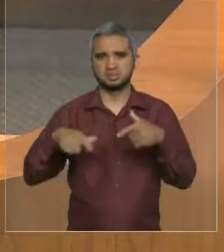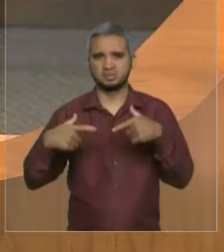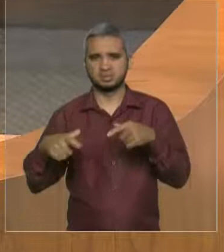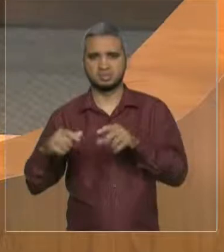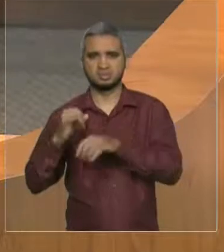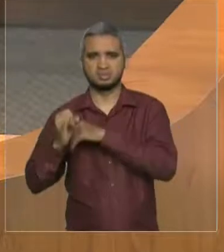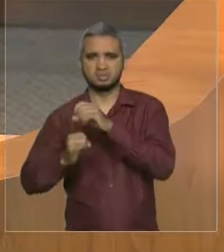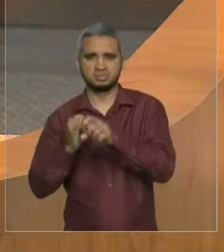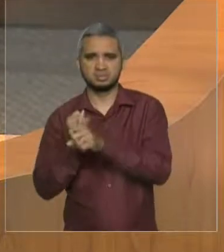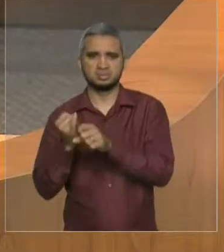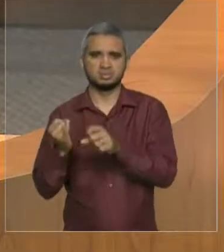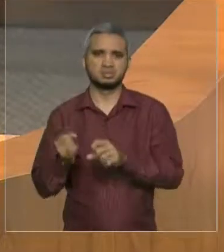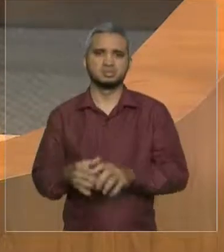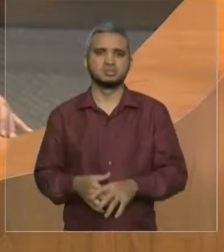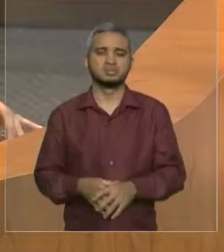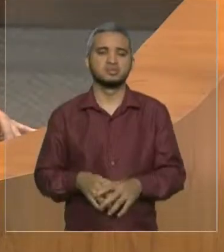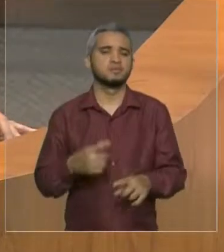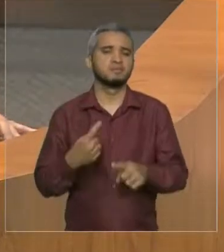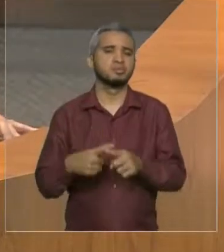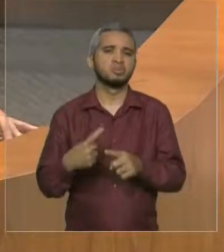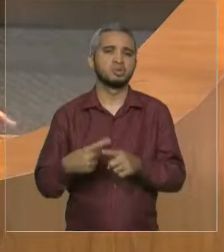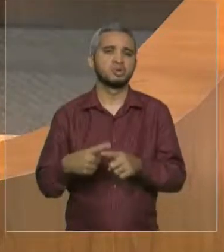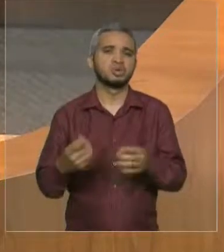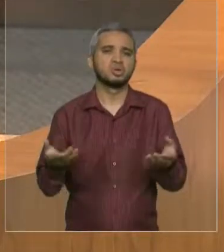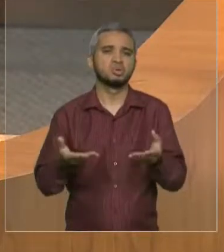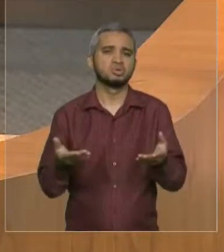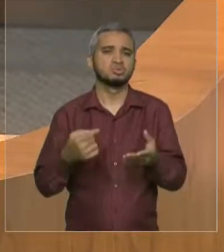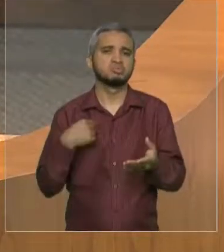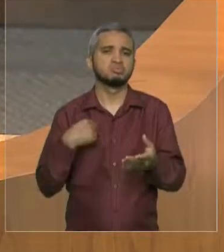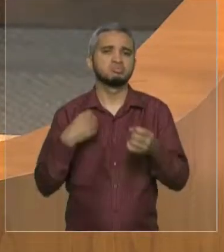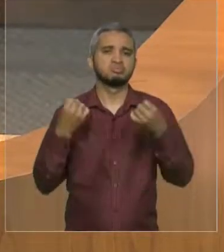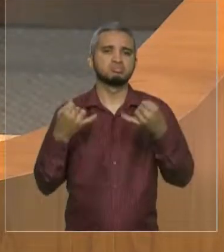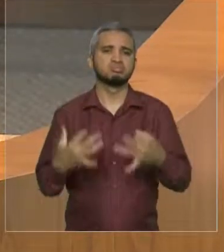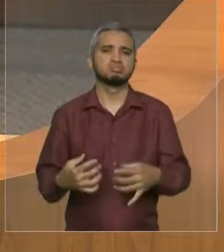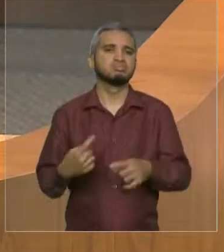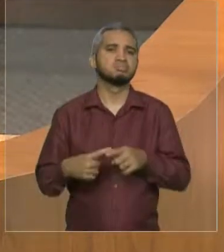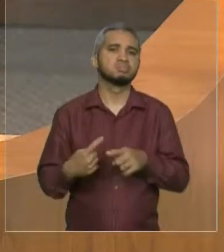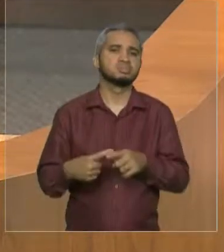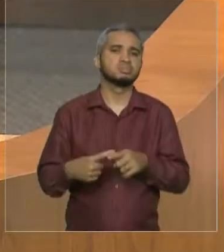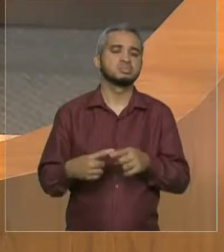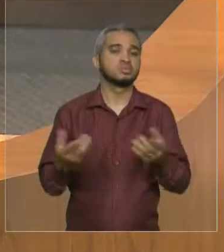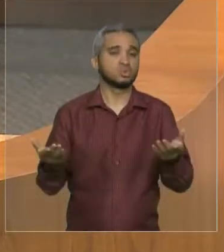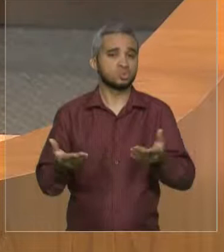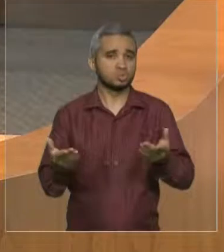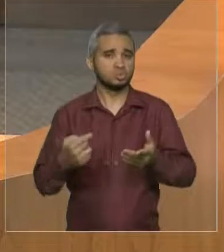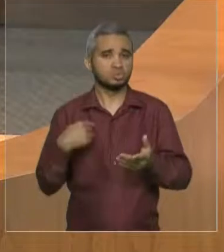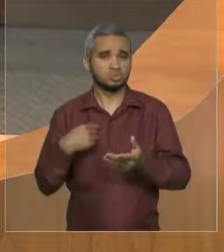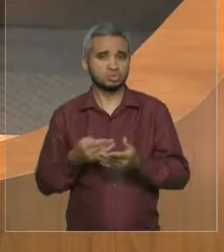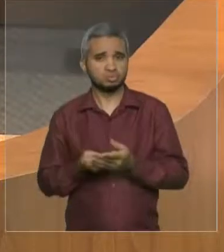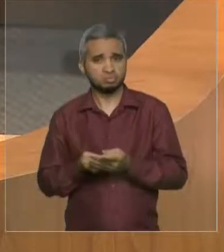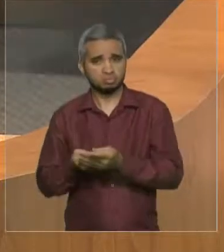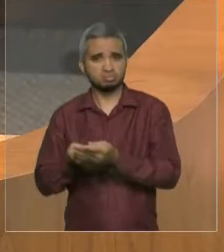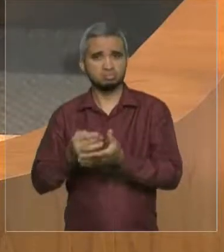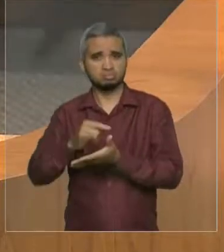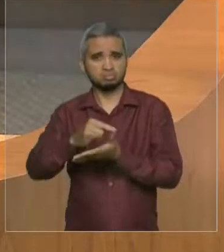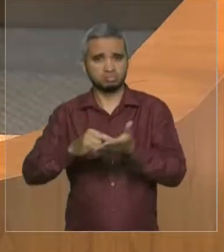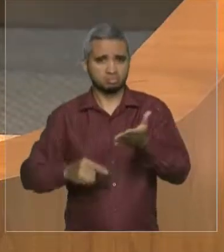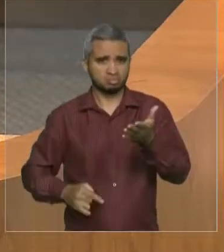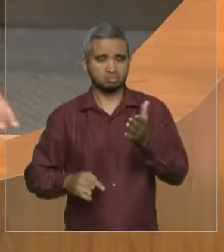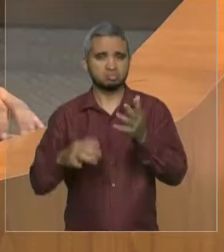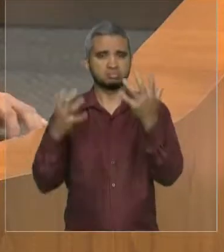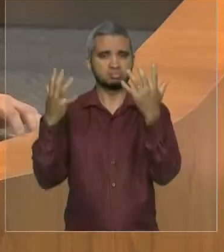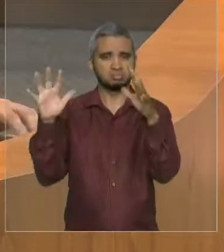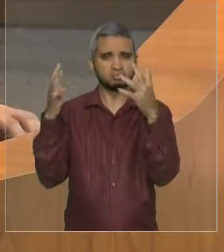essa referência elogiosa? Que hoje apresentamos um requerimento de congratulações à direção da